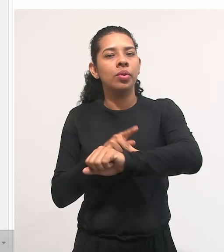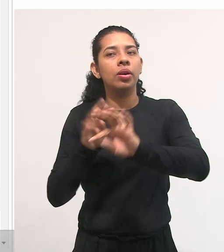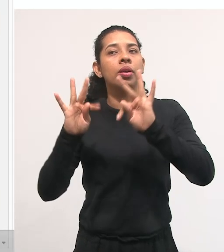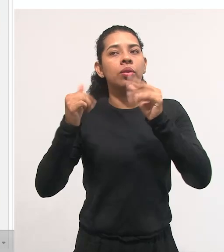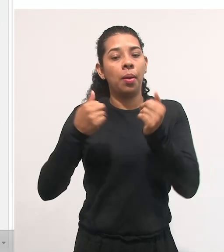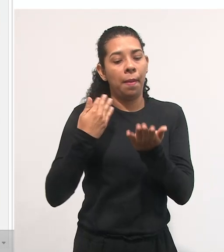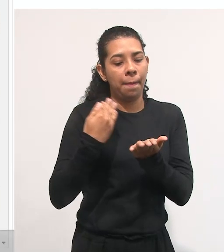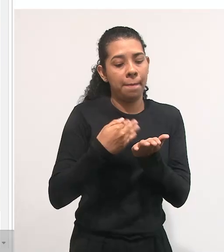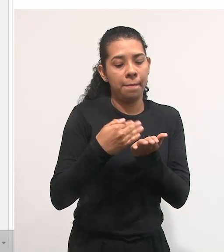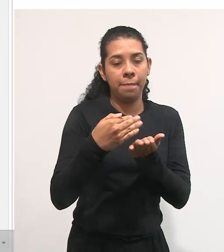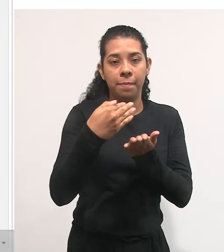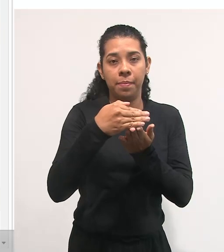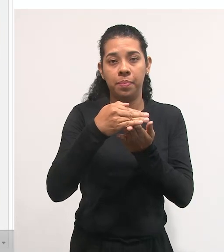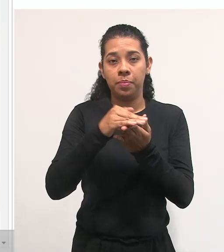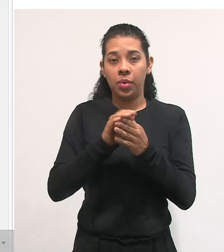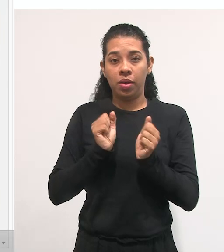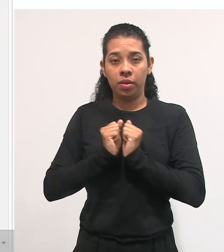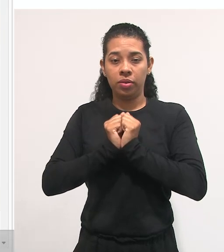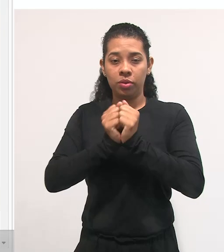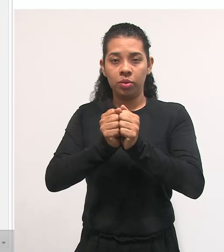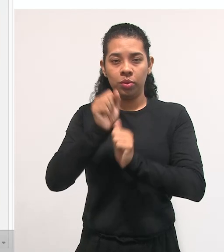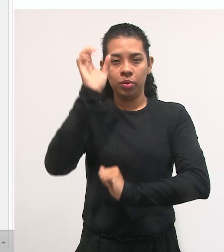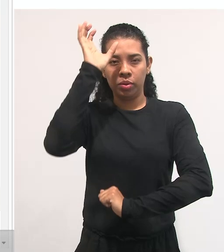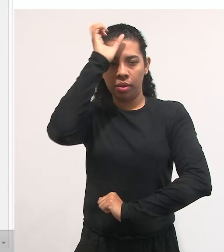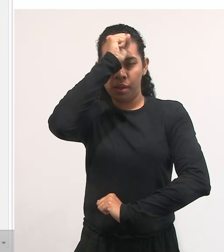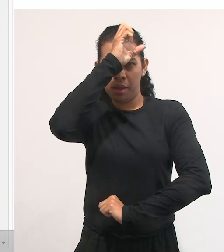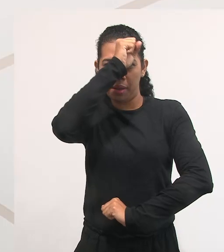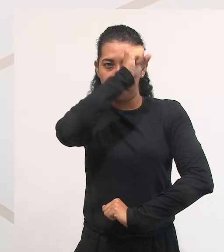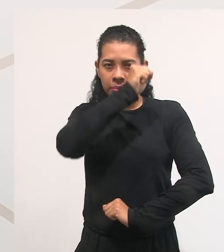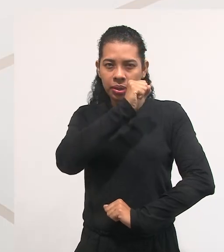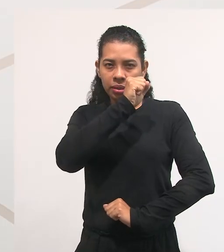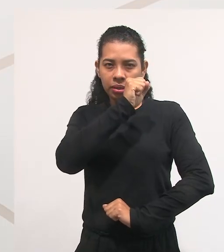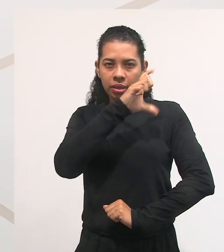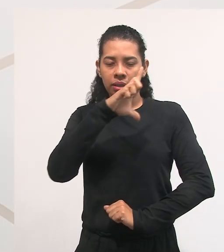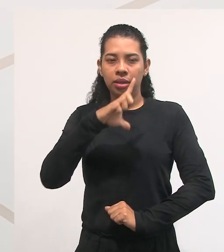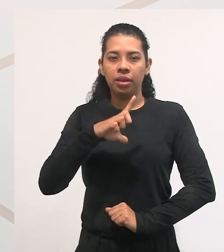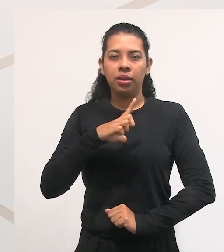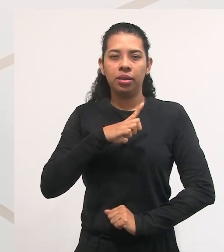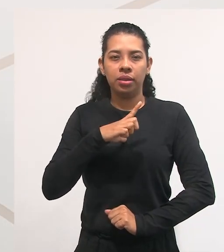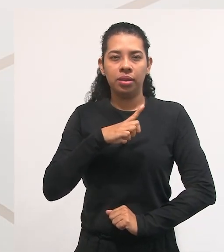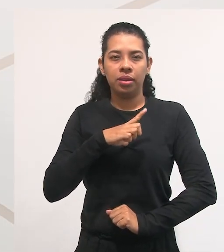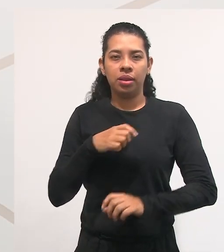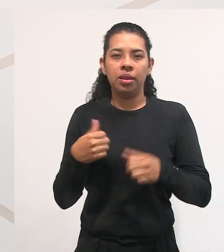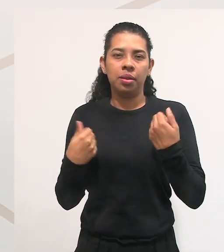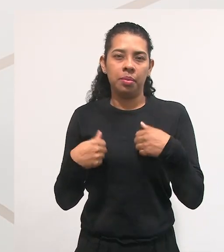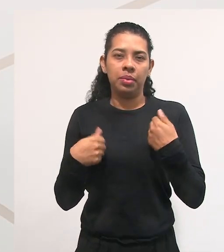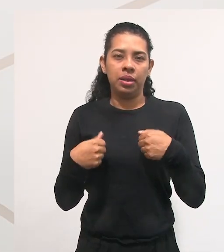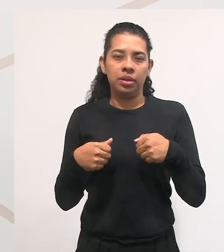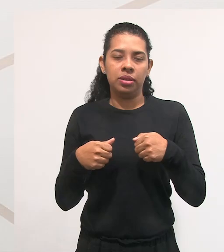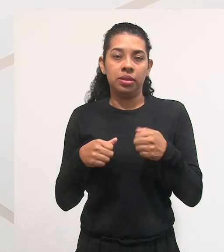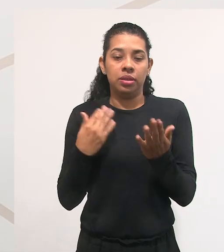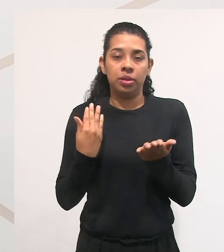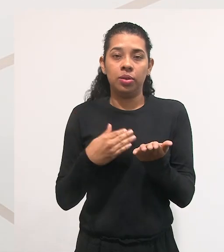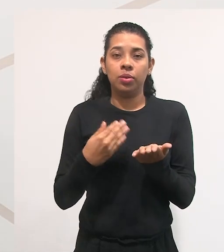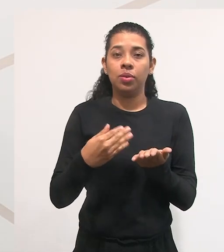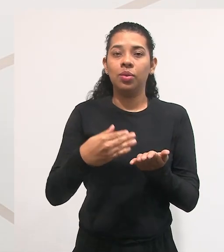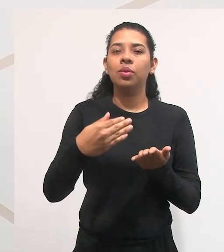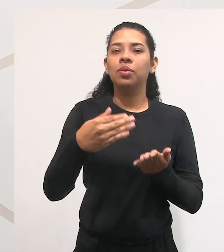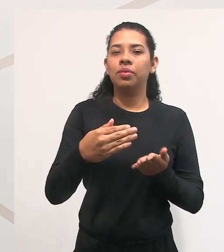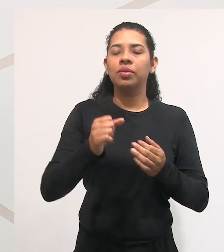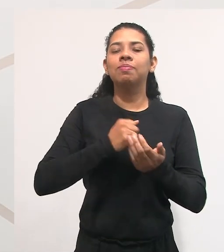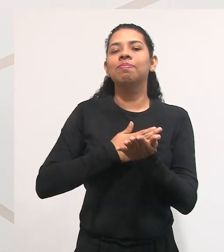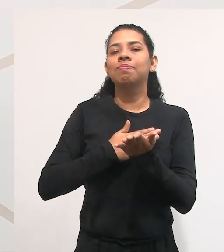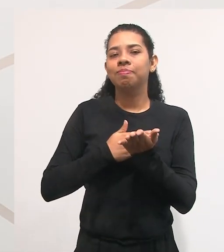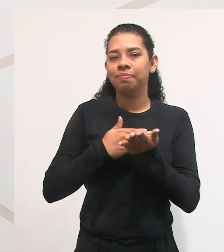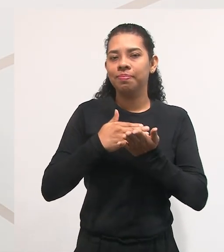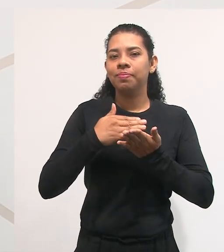coisa que a gente precisa acompanhar bastantes elementos que nós precisamos definir E aí a a sequência a jornada que a